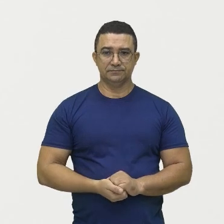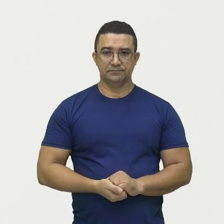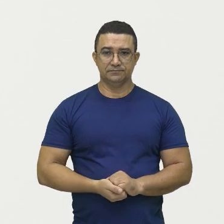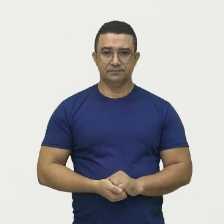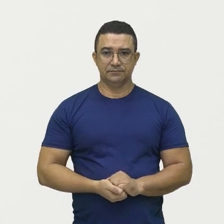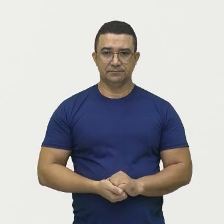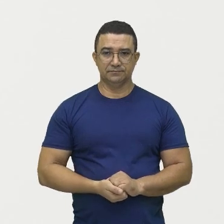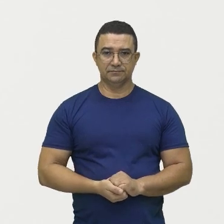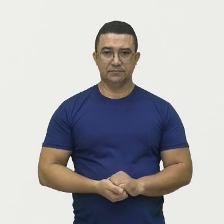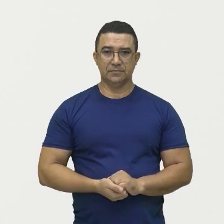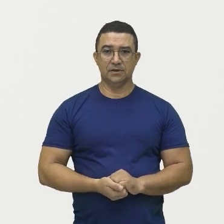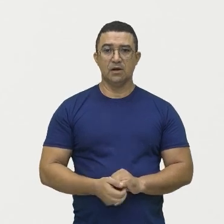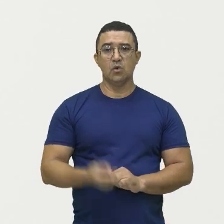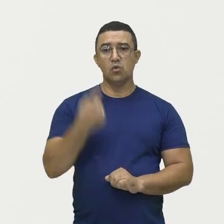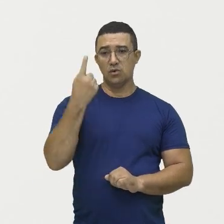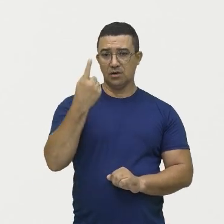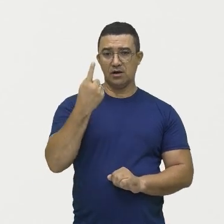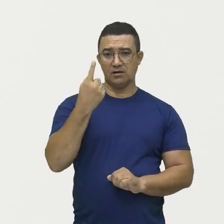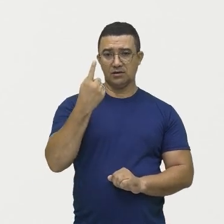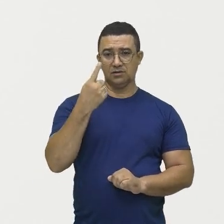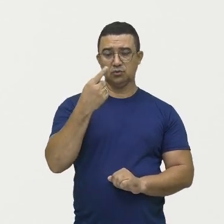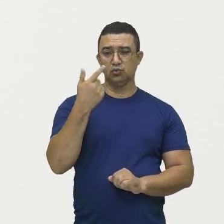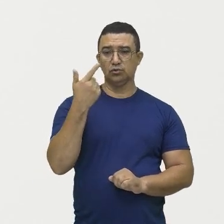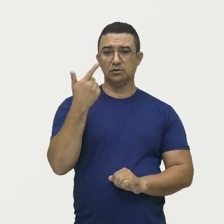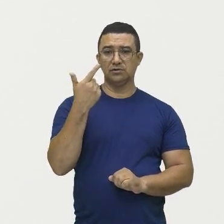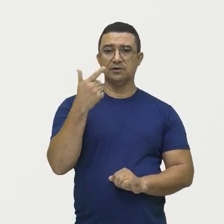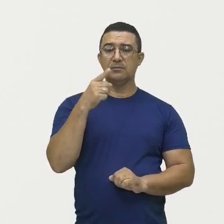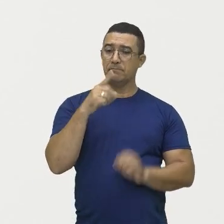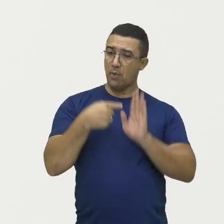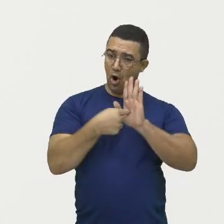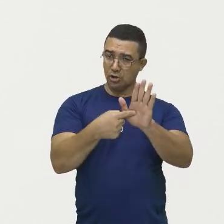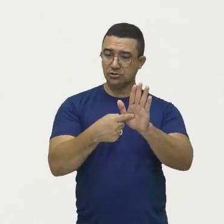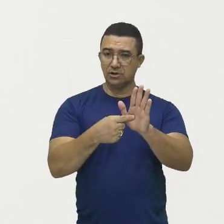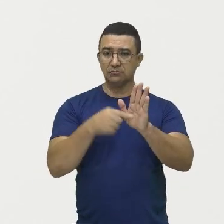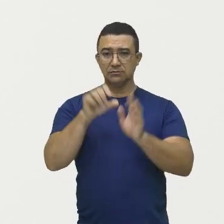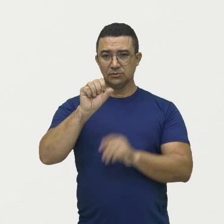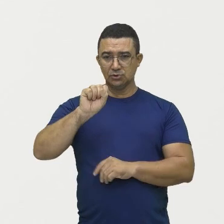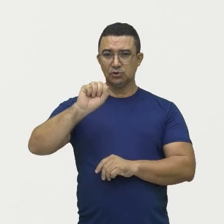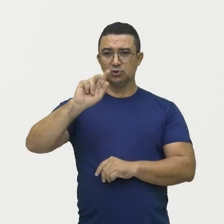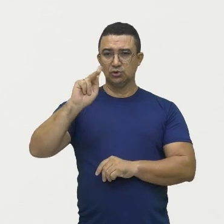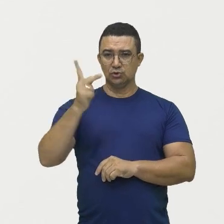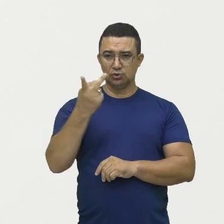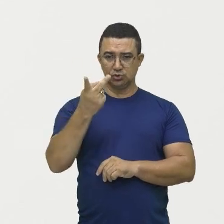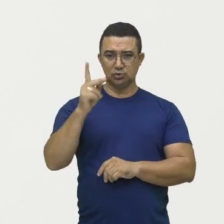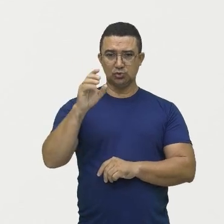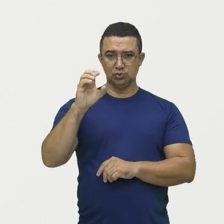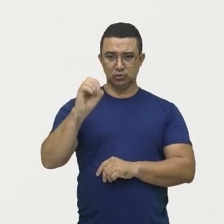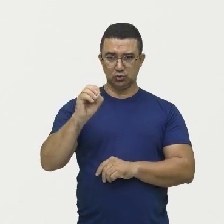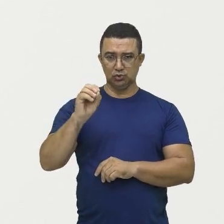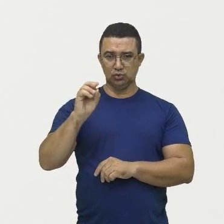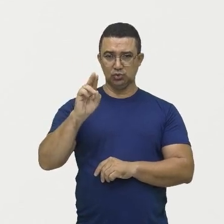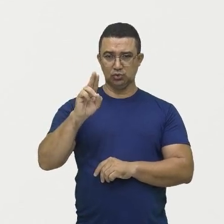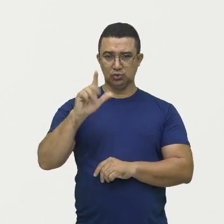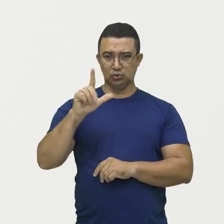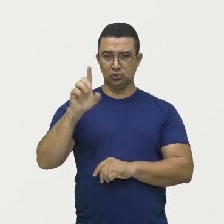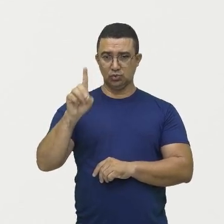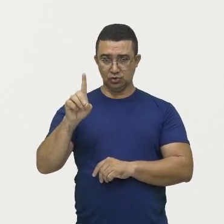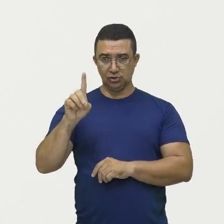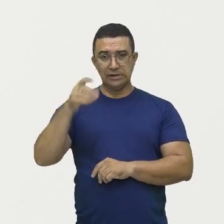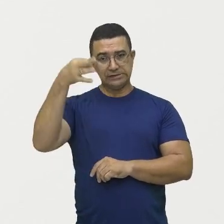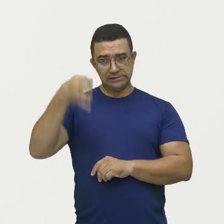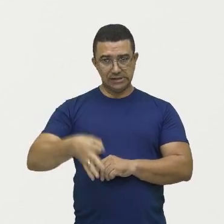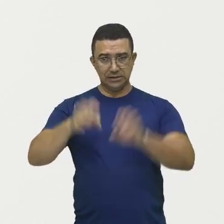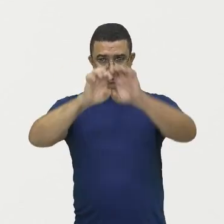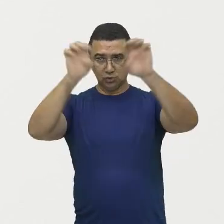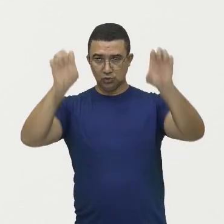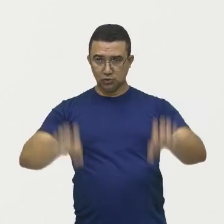O comentário, a única alternativa que apresenta o should de forma correta é a letra C. A frase segue a estrutura de sujeito,